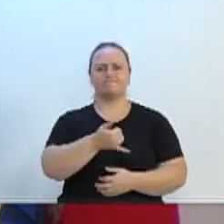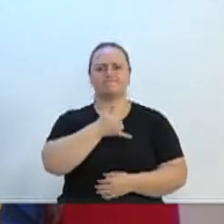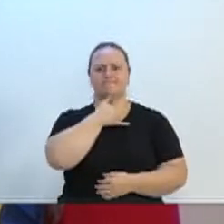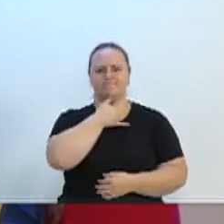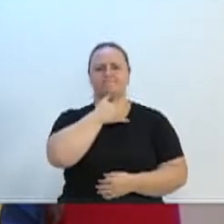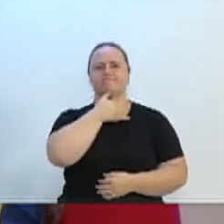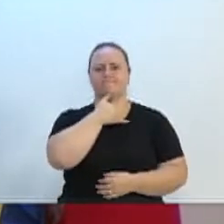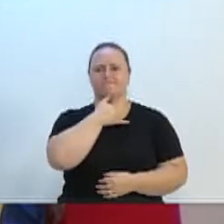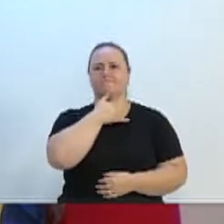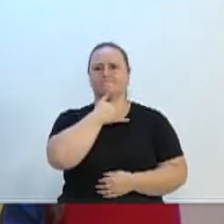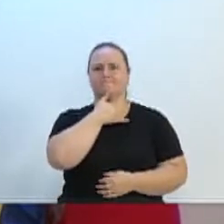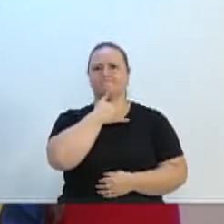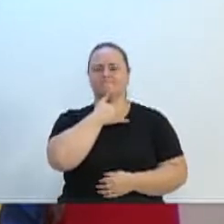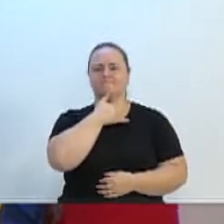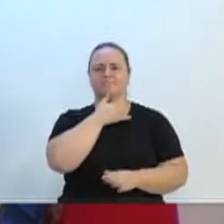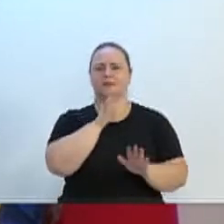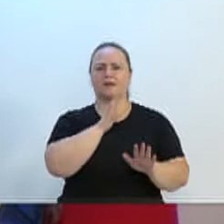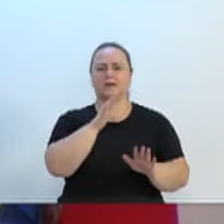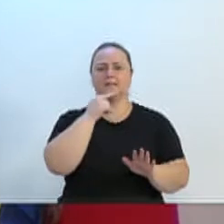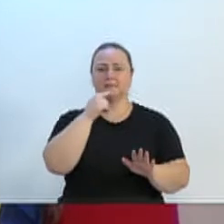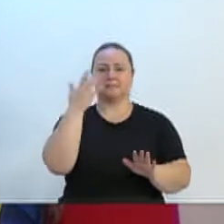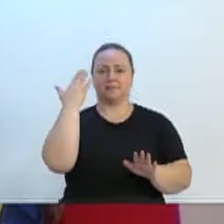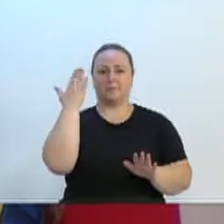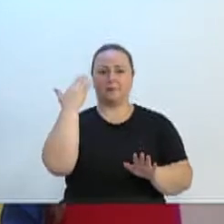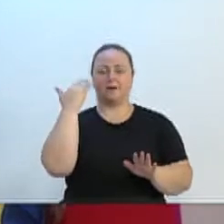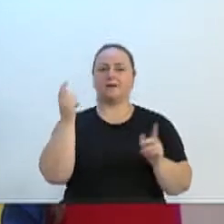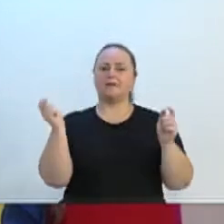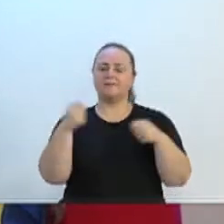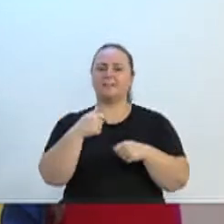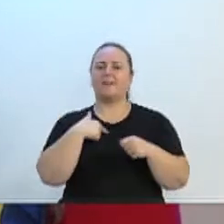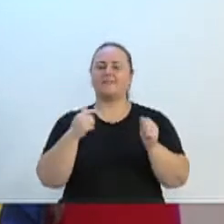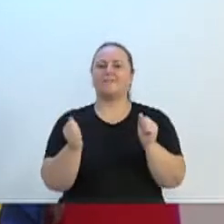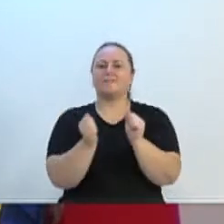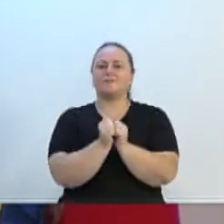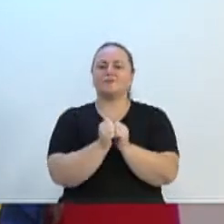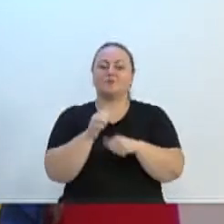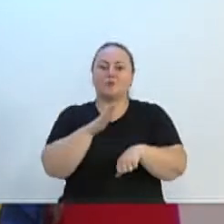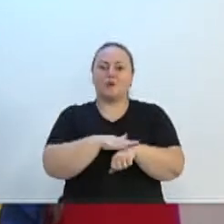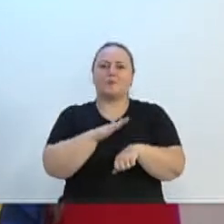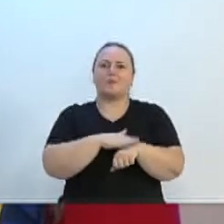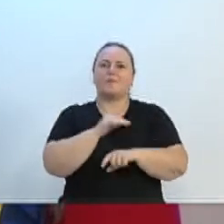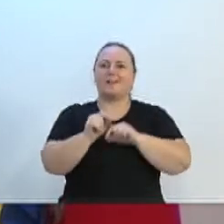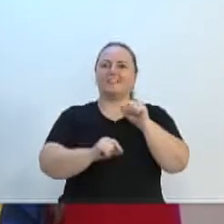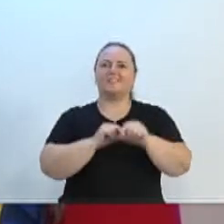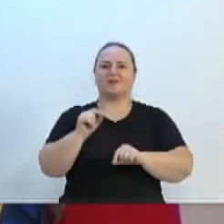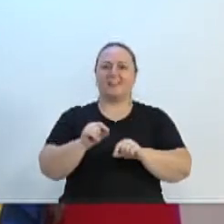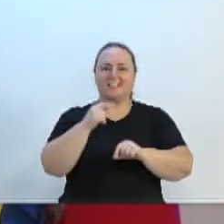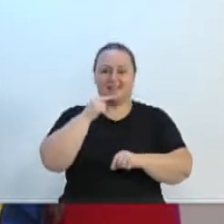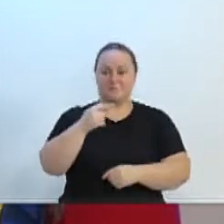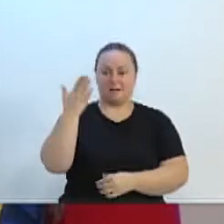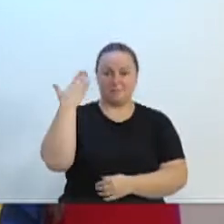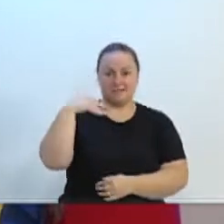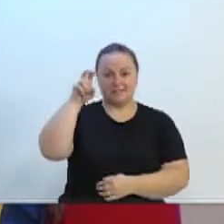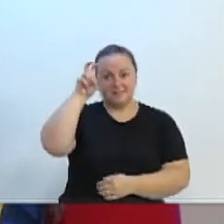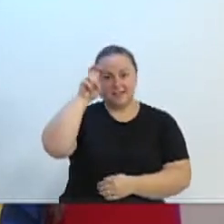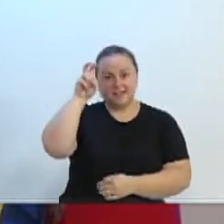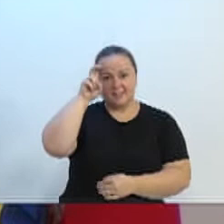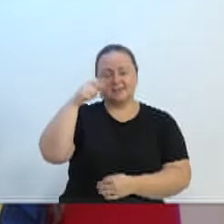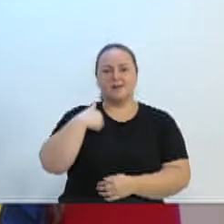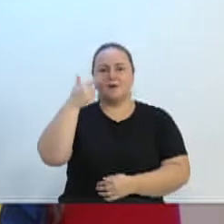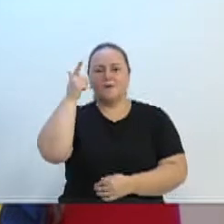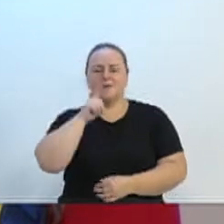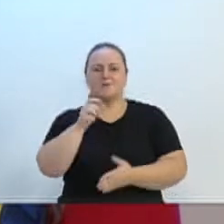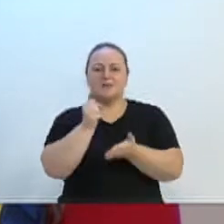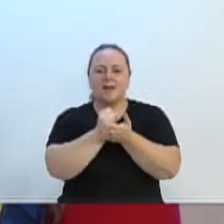ou desculpa, na última sessão, eu poderia estar participando de um momento que eu acho que nunca mais vai acontecer quando se